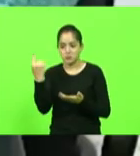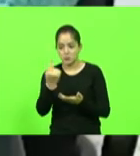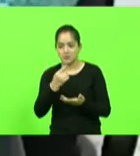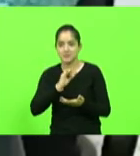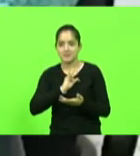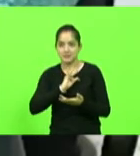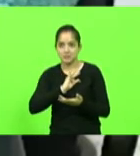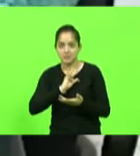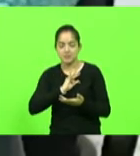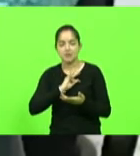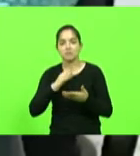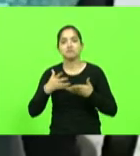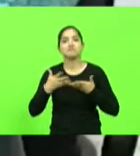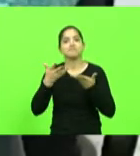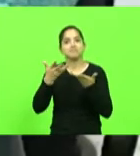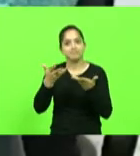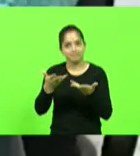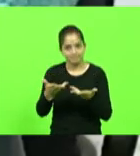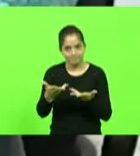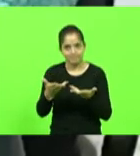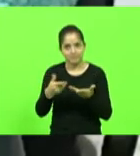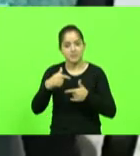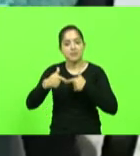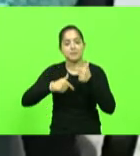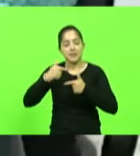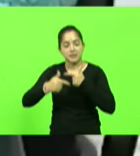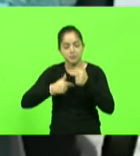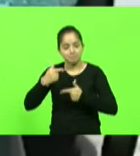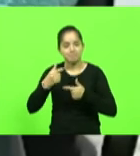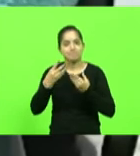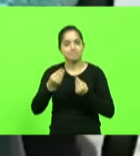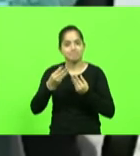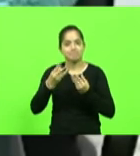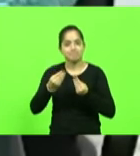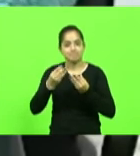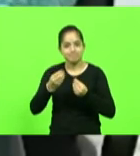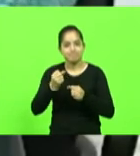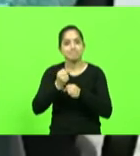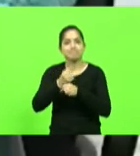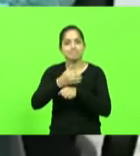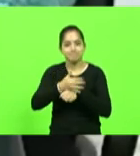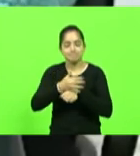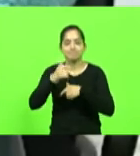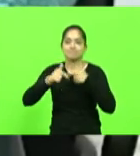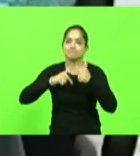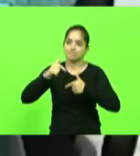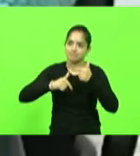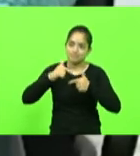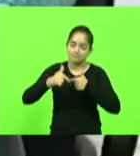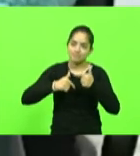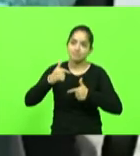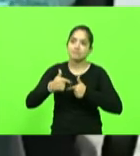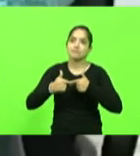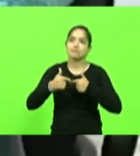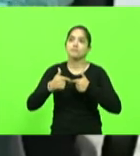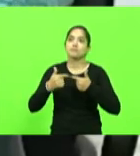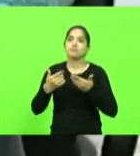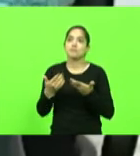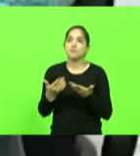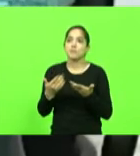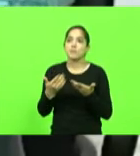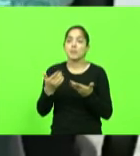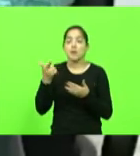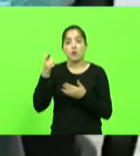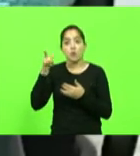estamos à disposição, trabalhamos, e não trabalhamos pouco, trabalhamos muito, viramos noite, e isso não pode nunca deixar de ser considerado. Outra